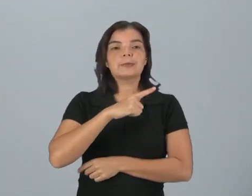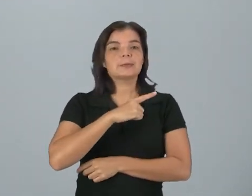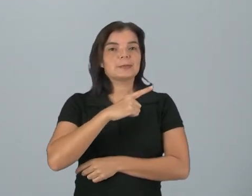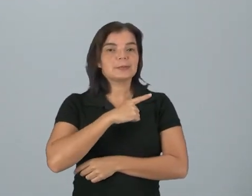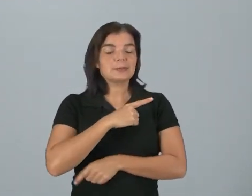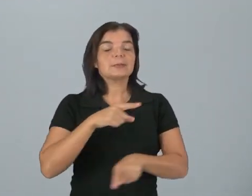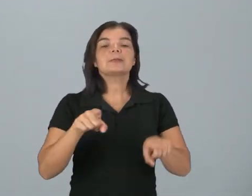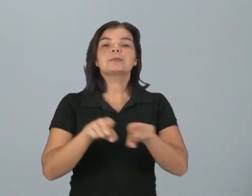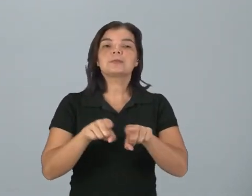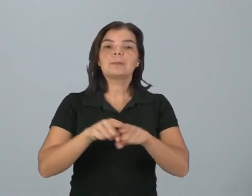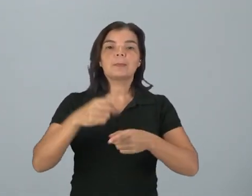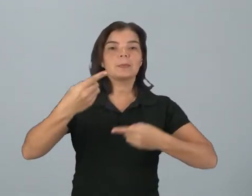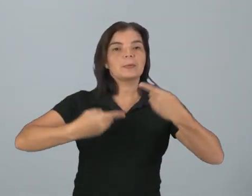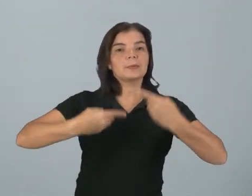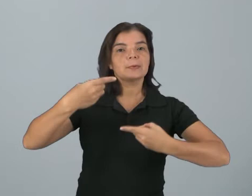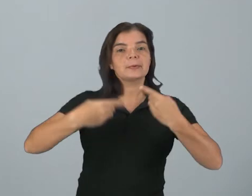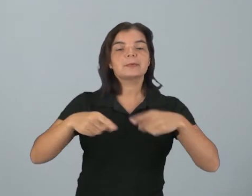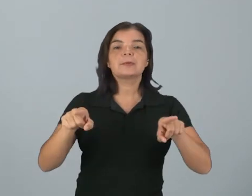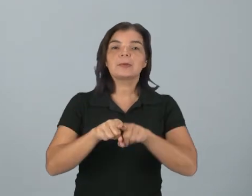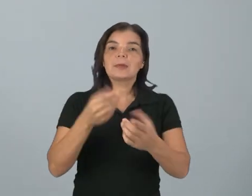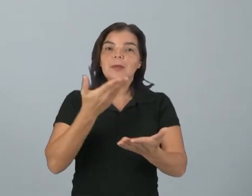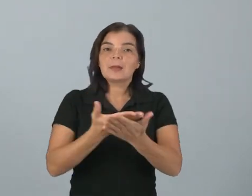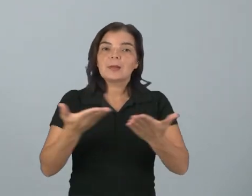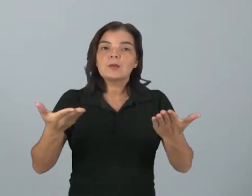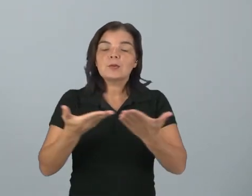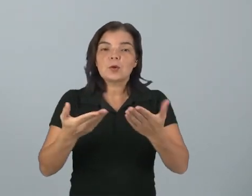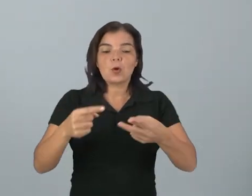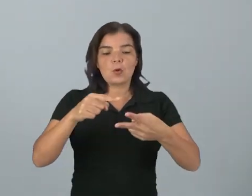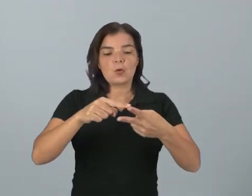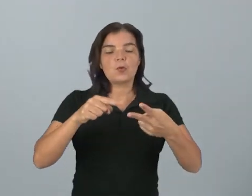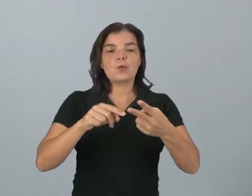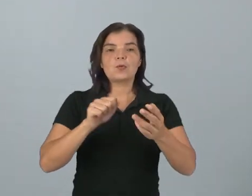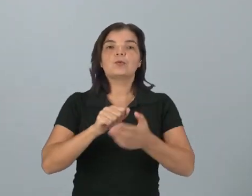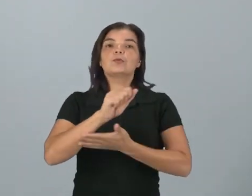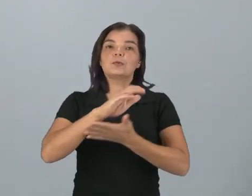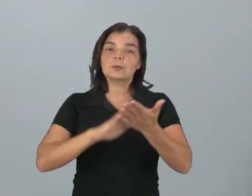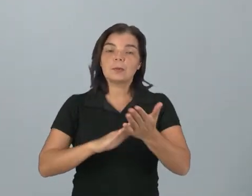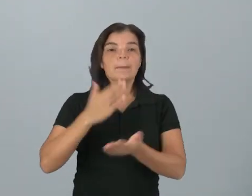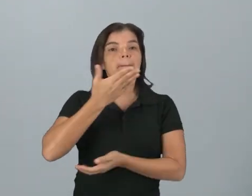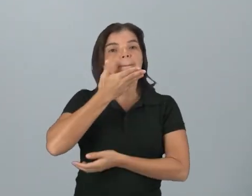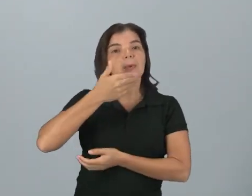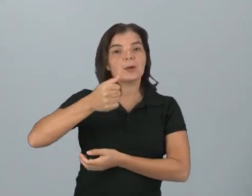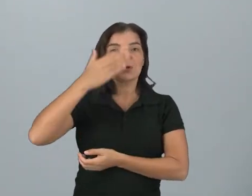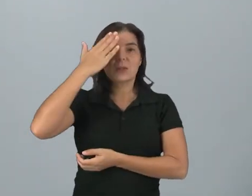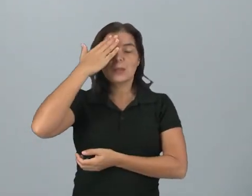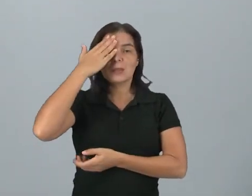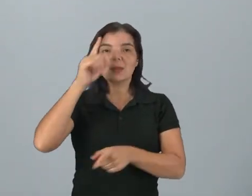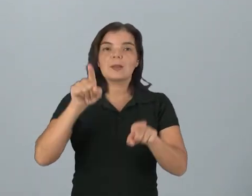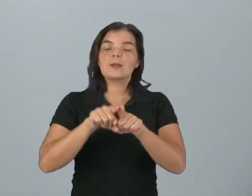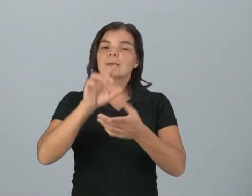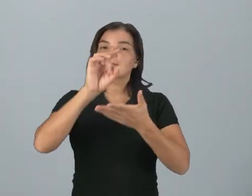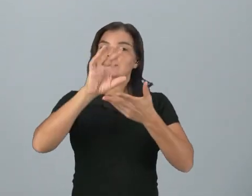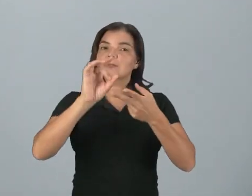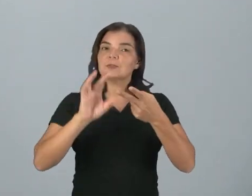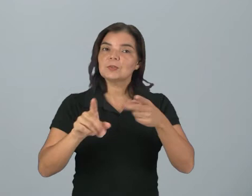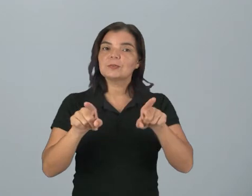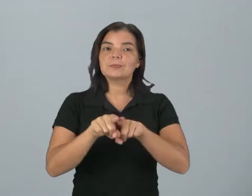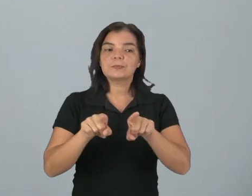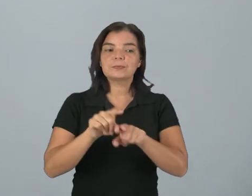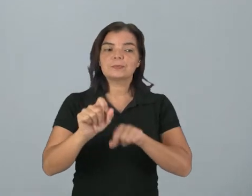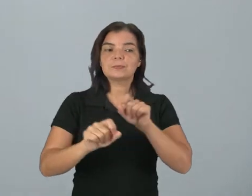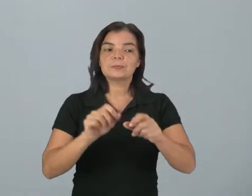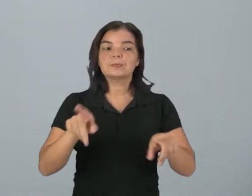tinha para discutir na aula de hoje. Vamos fazer 2 questões para melhor entender o funcionamento de cada uma